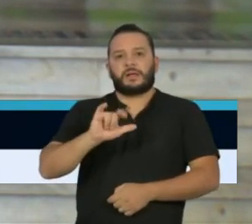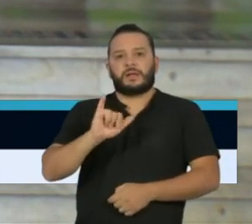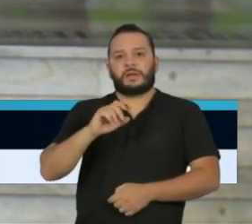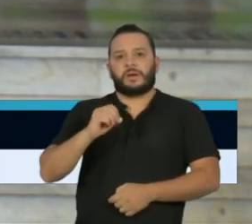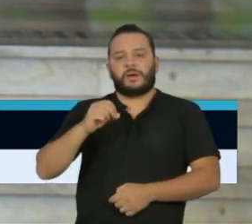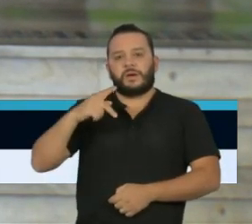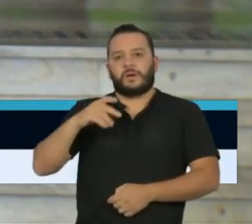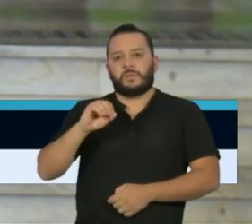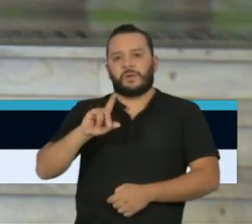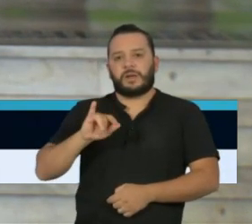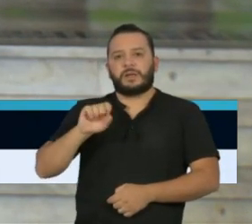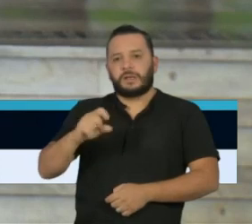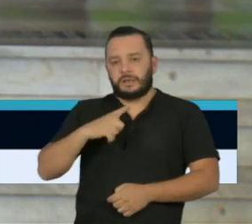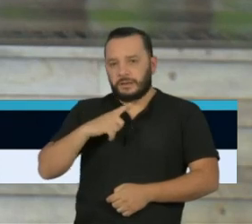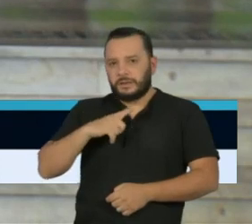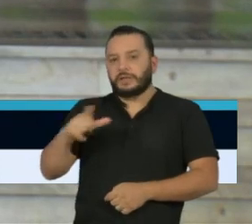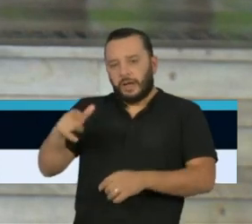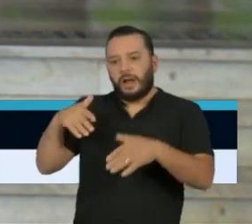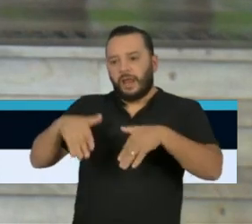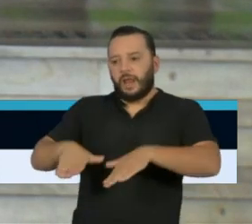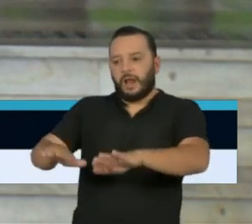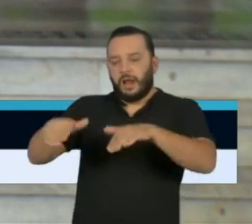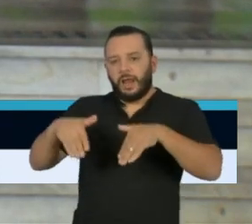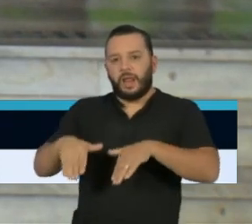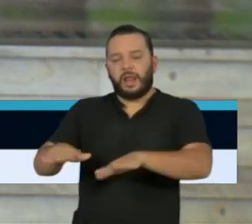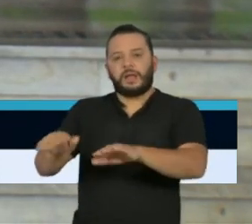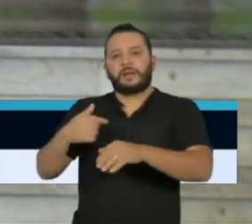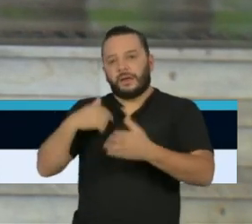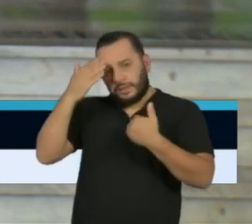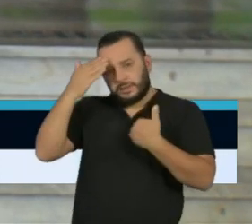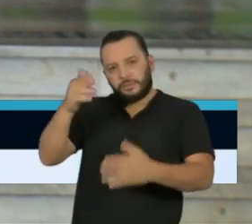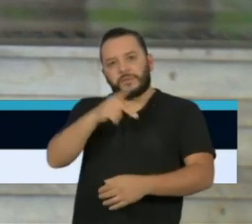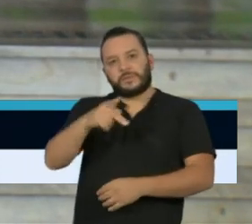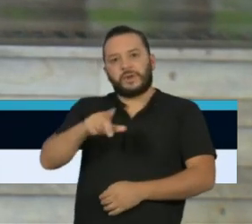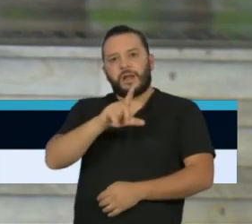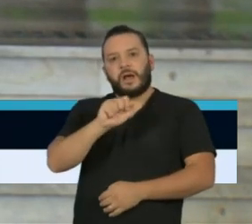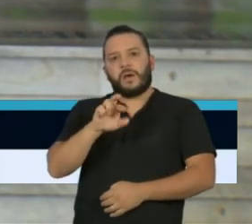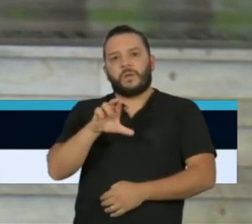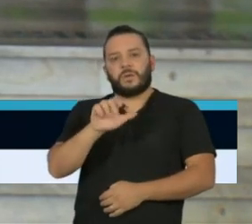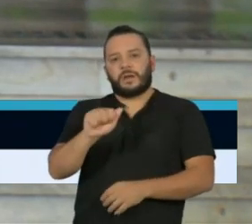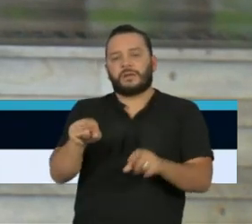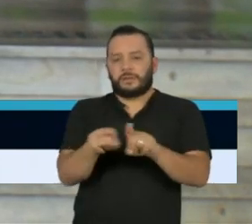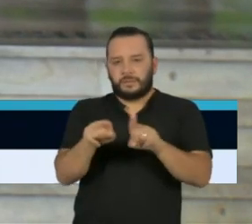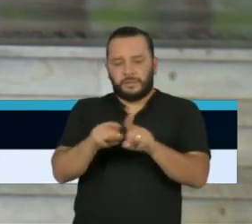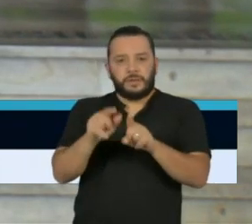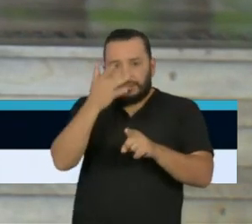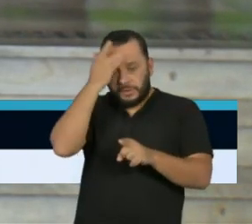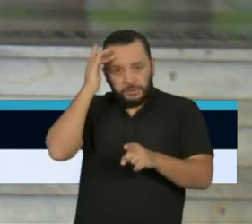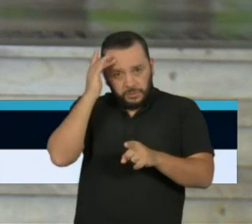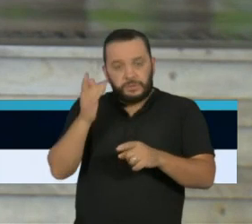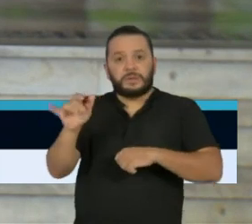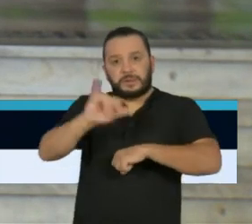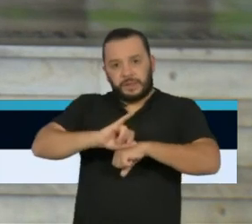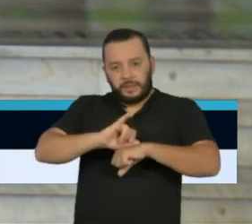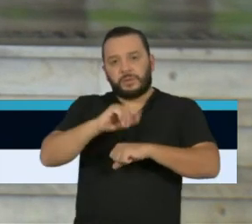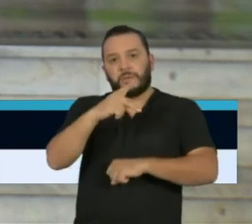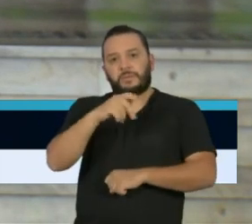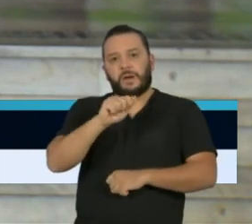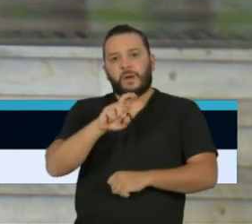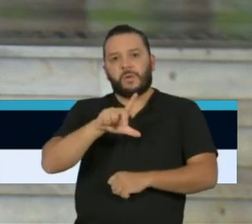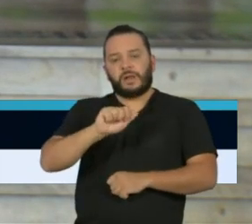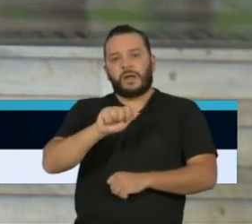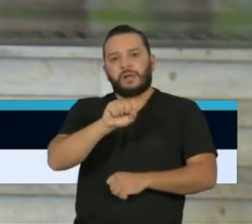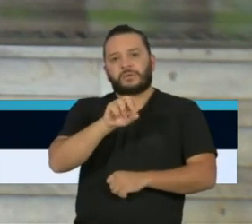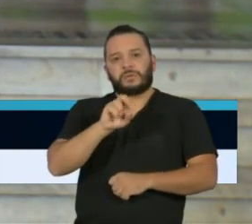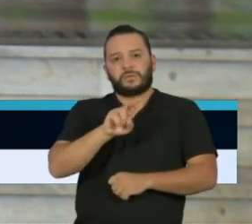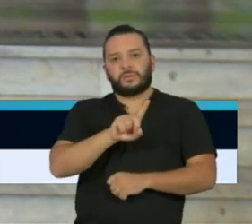agradecer à professora Laura e toda a equipe do Centro Paula Souza, que fizeram uma adaptação das carretas do Centro Paula Souza para